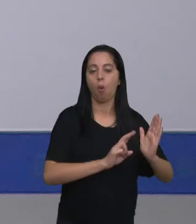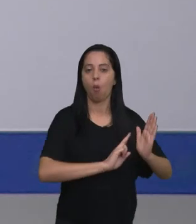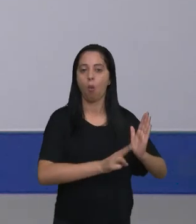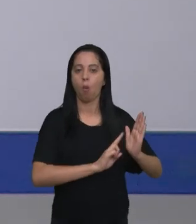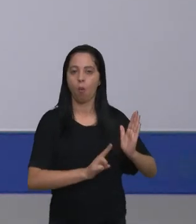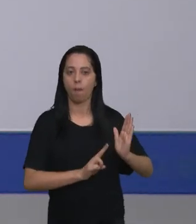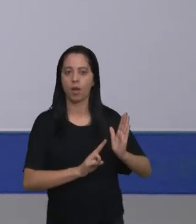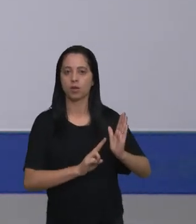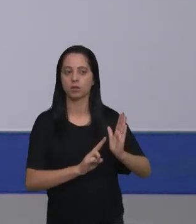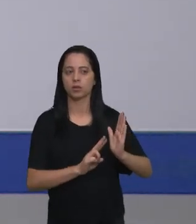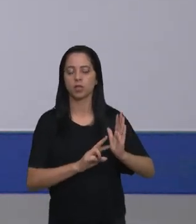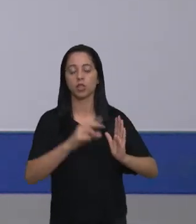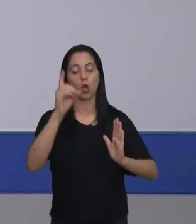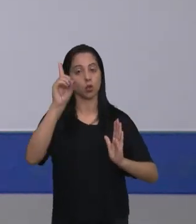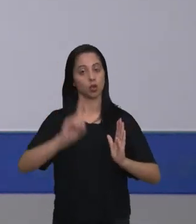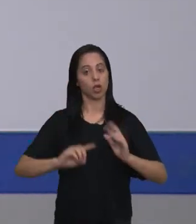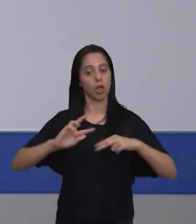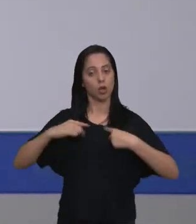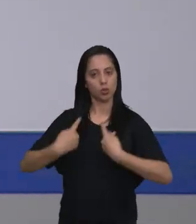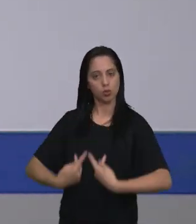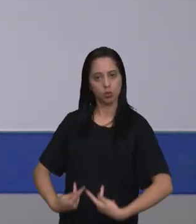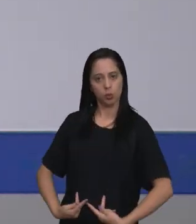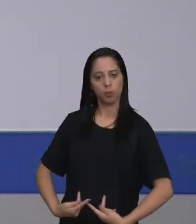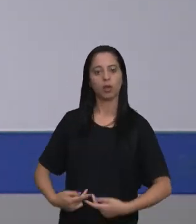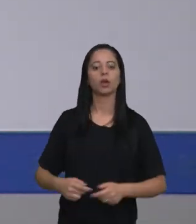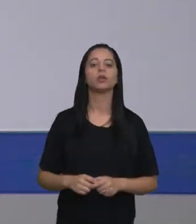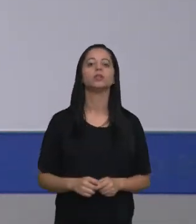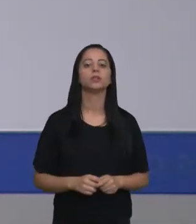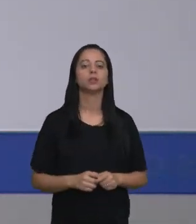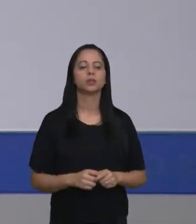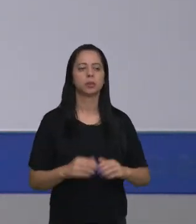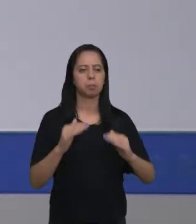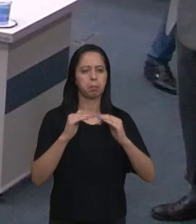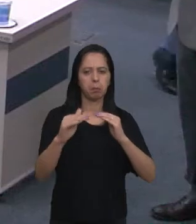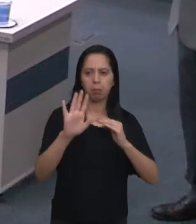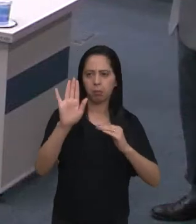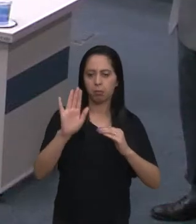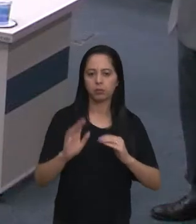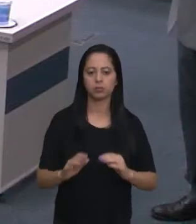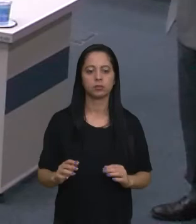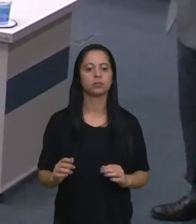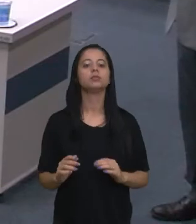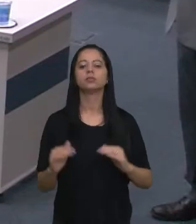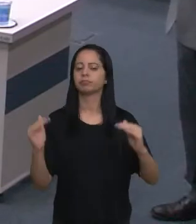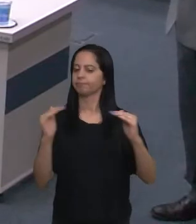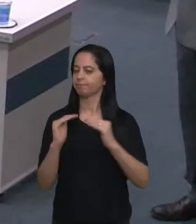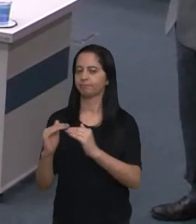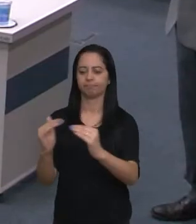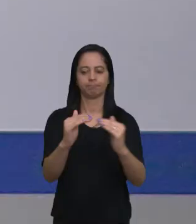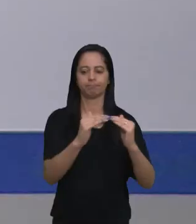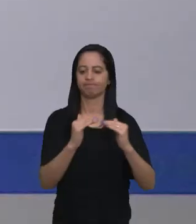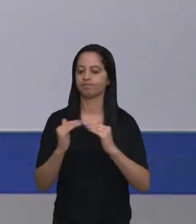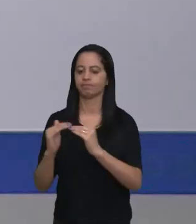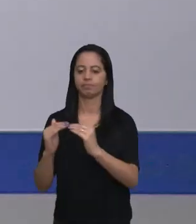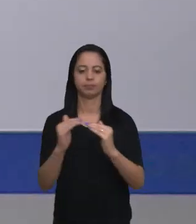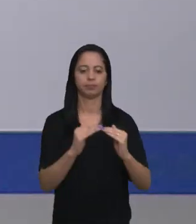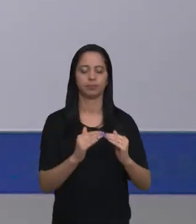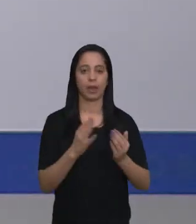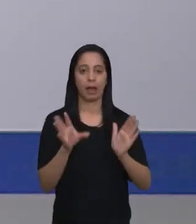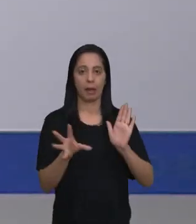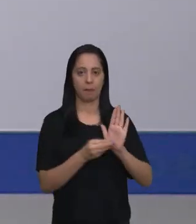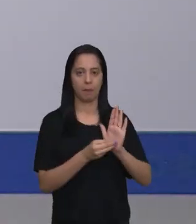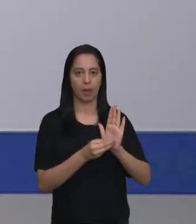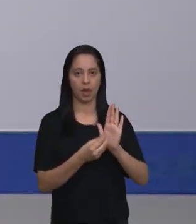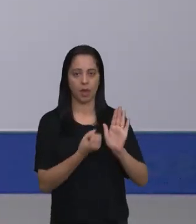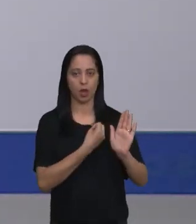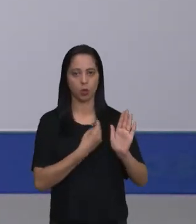Direitos Humanos. Vereadores favoráveis permaneçam em comissão, os contrários se manifestem. Nenhum voto contrário, senhor presidente. Emenda número 1,